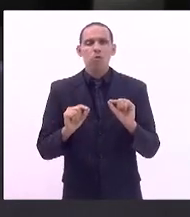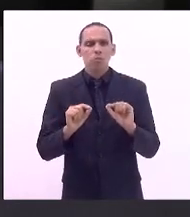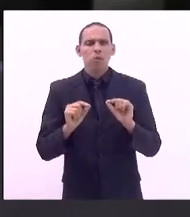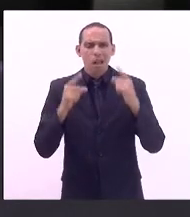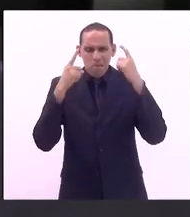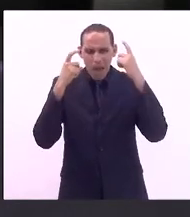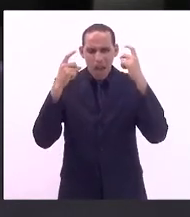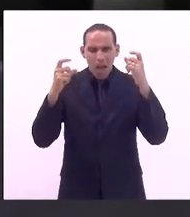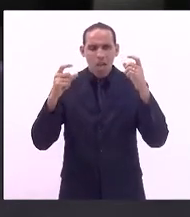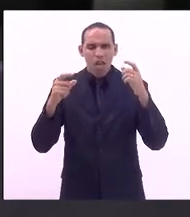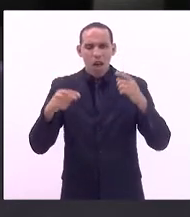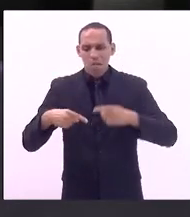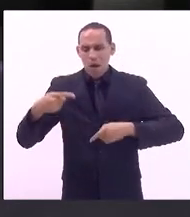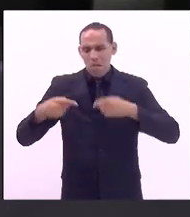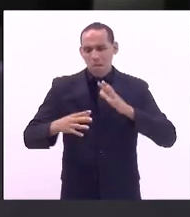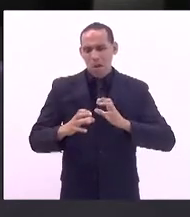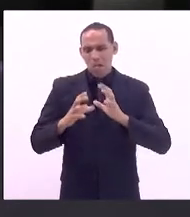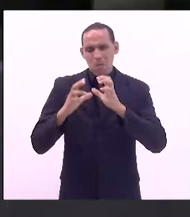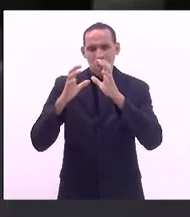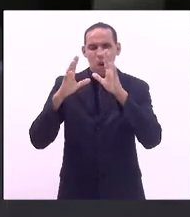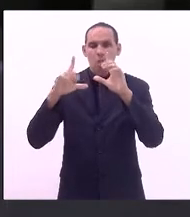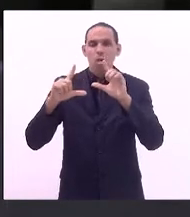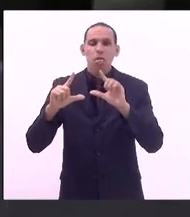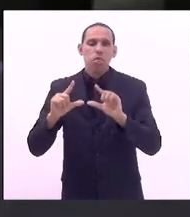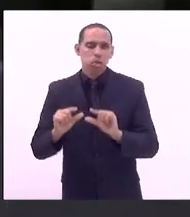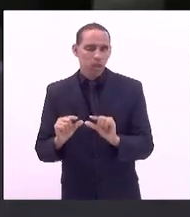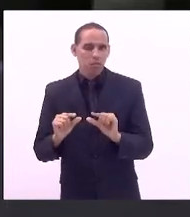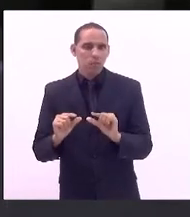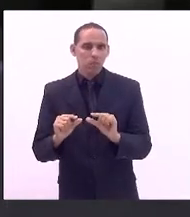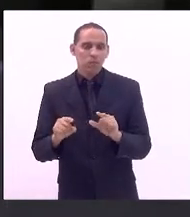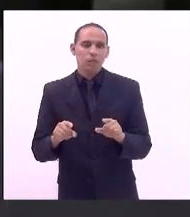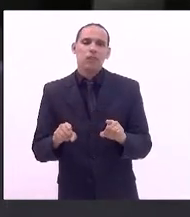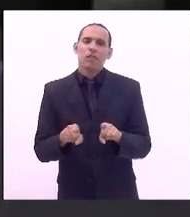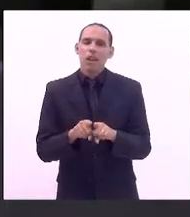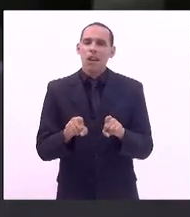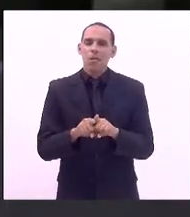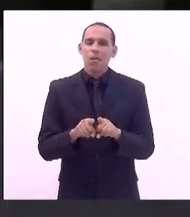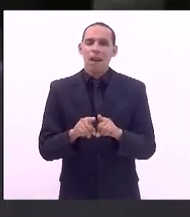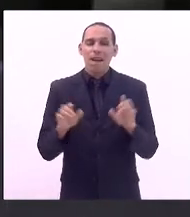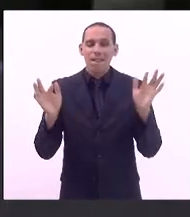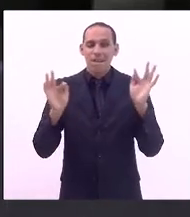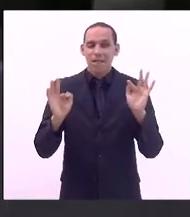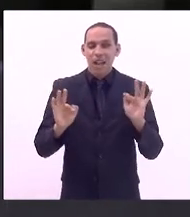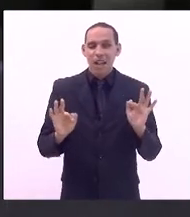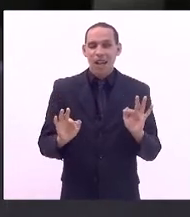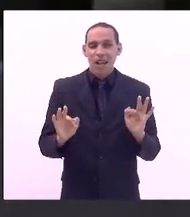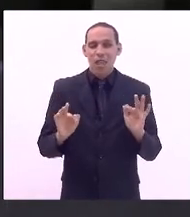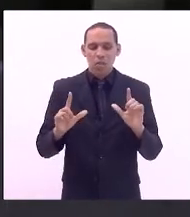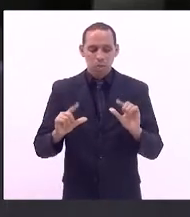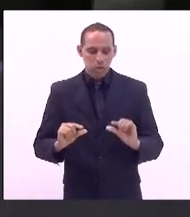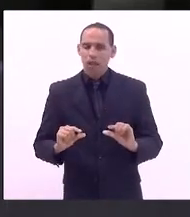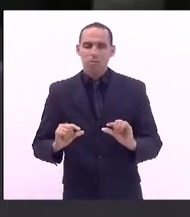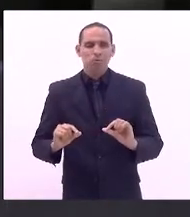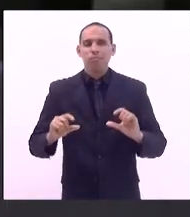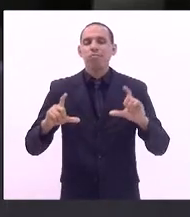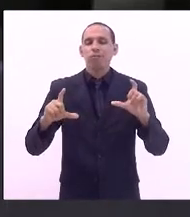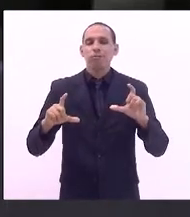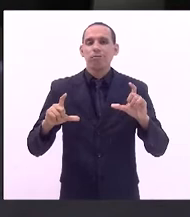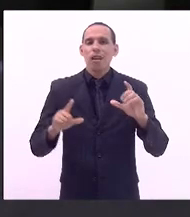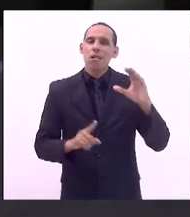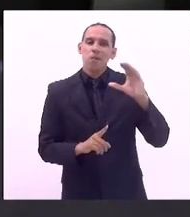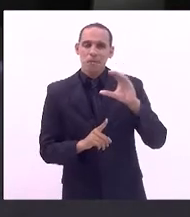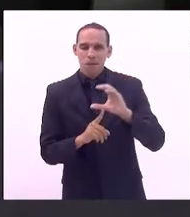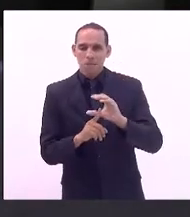tensão maiores causadores de litros e infelicidades humanas os capelães tem um lugar próprio